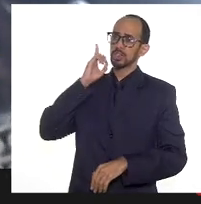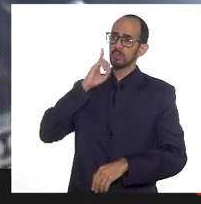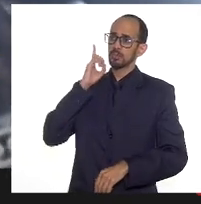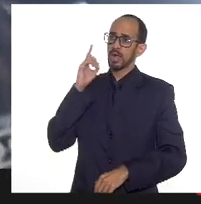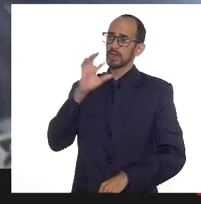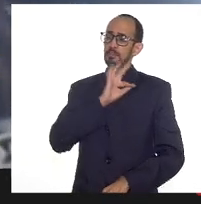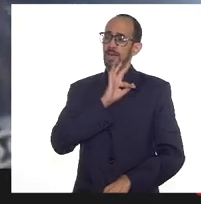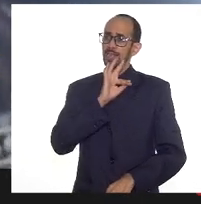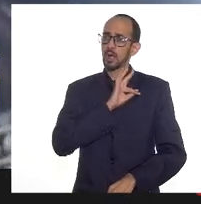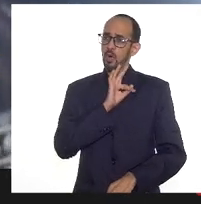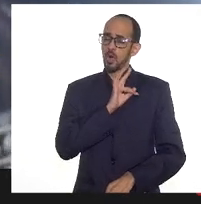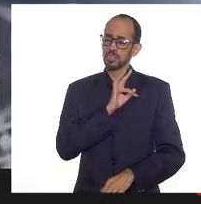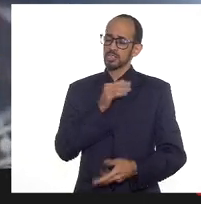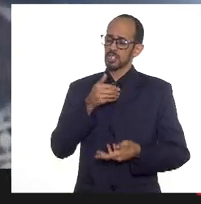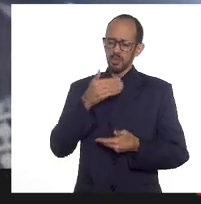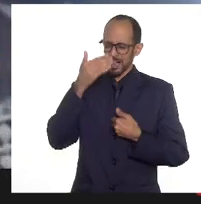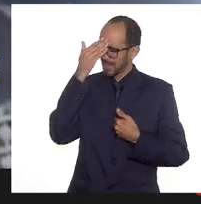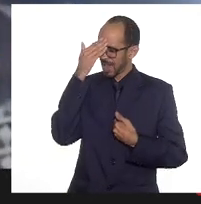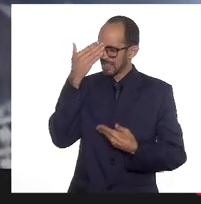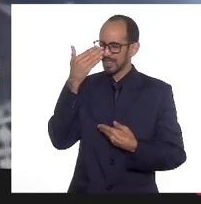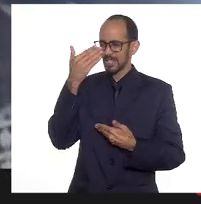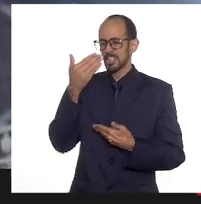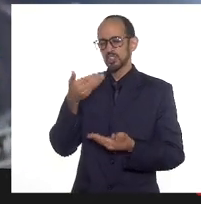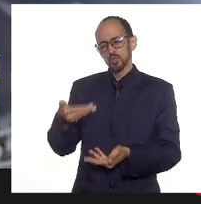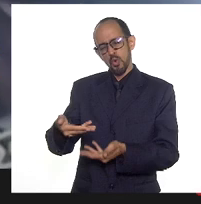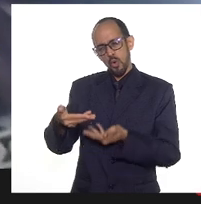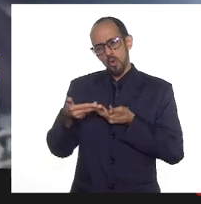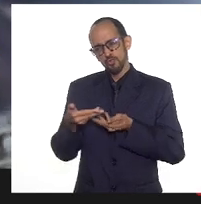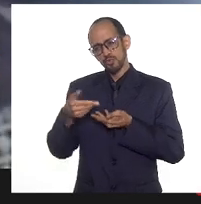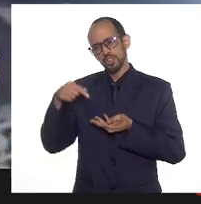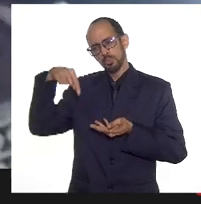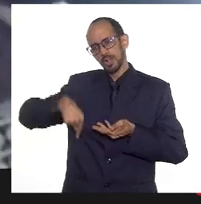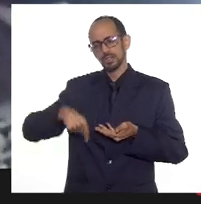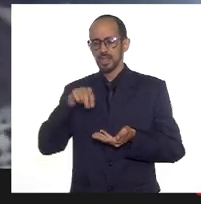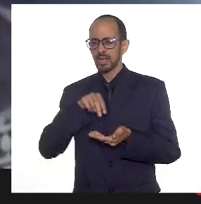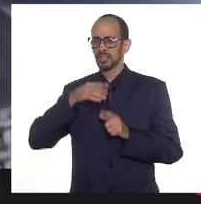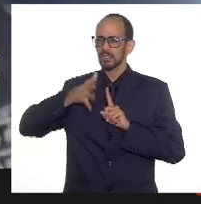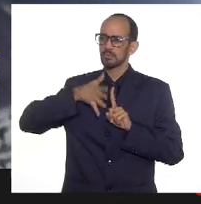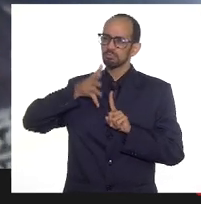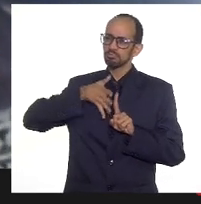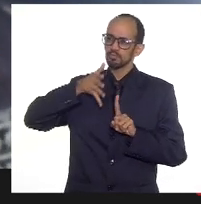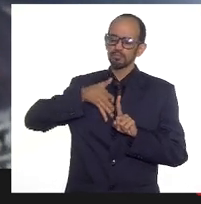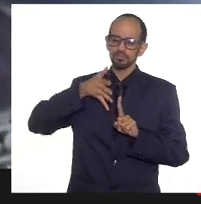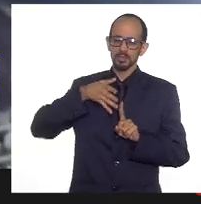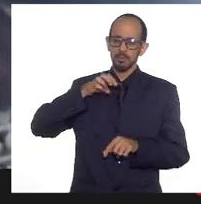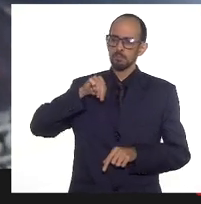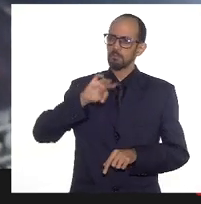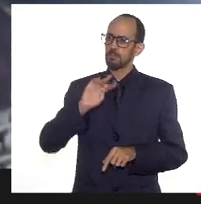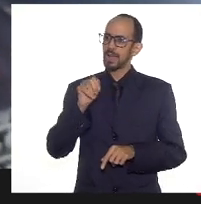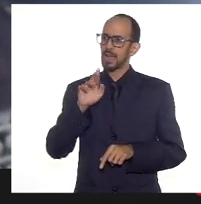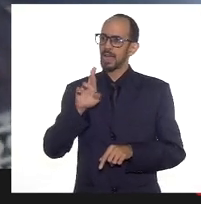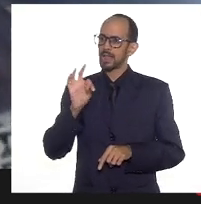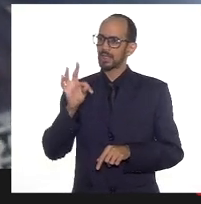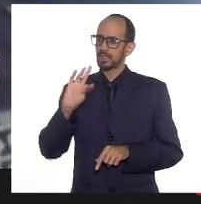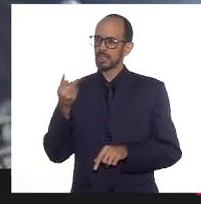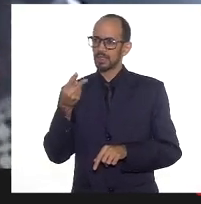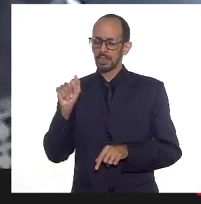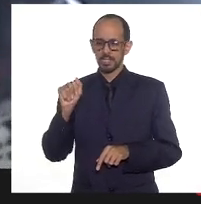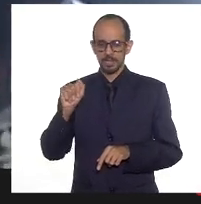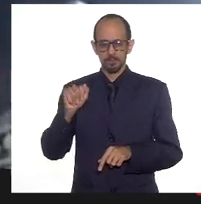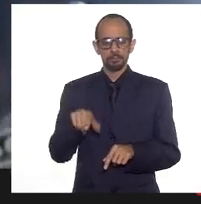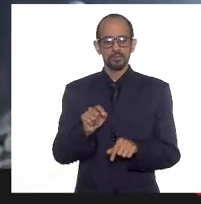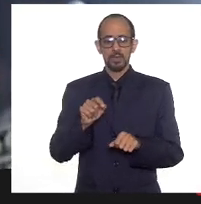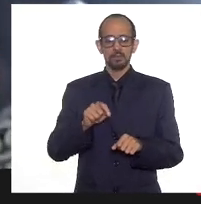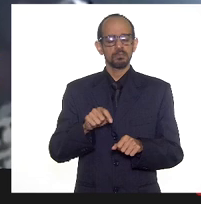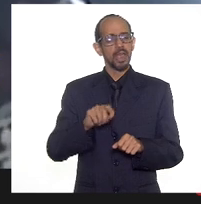agradeço muitíssimo o convite para falar, né? É uma honra fazer parte desse trabalho, né?